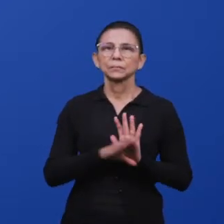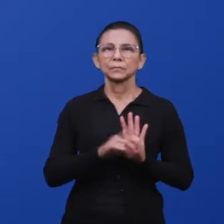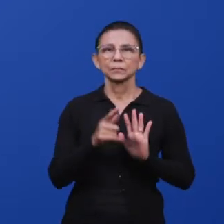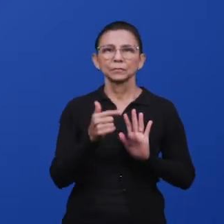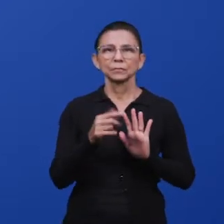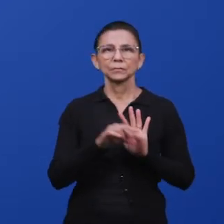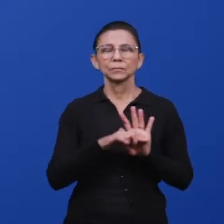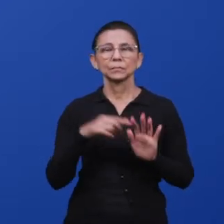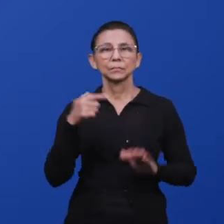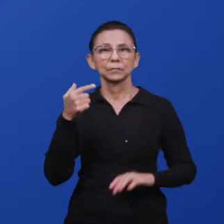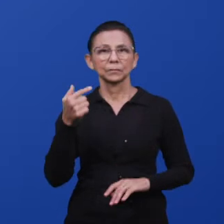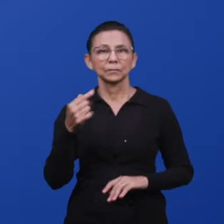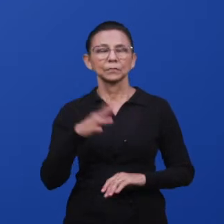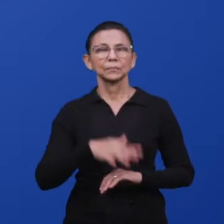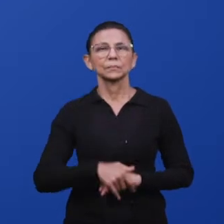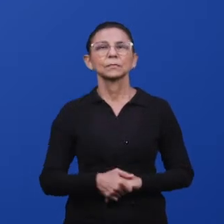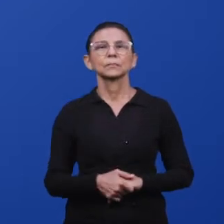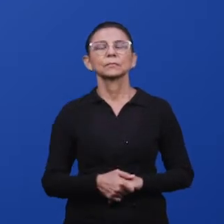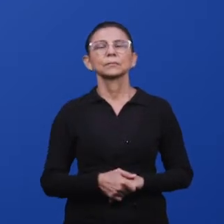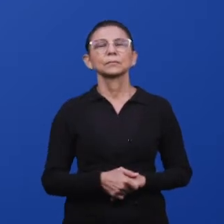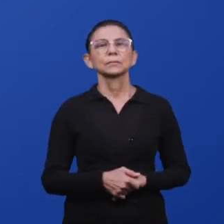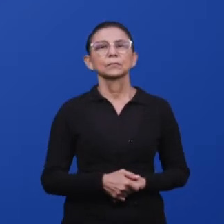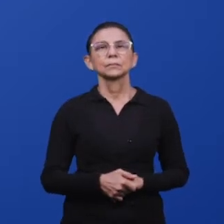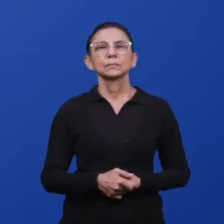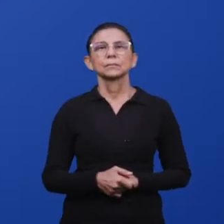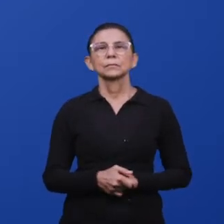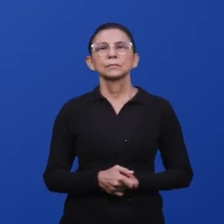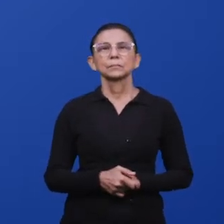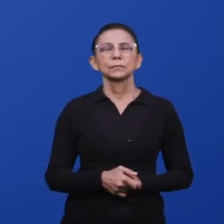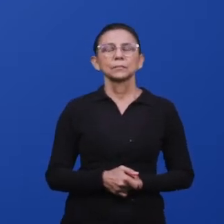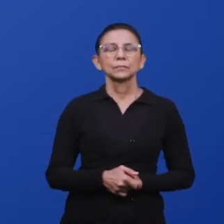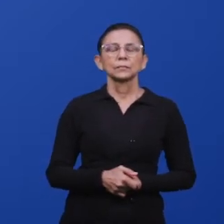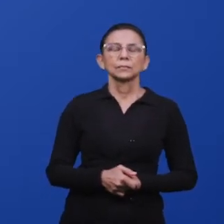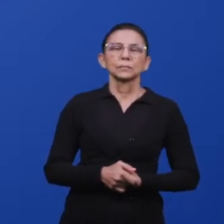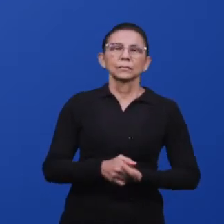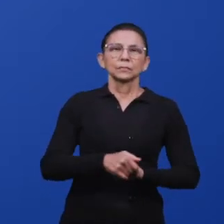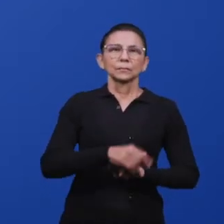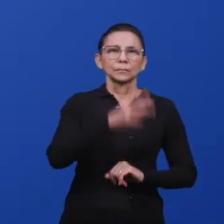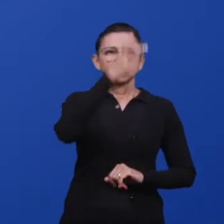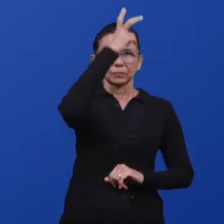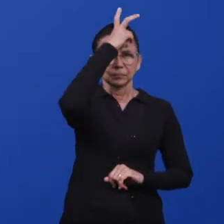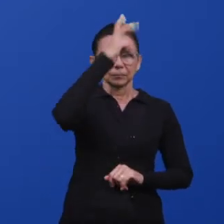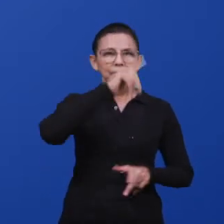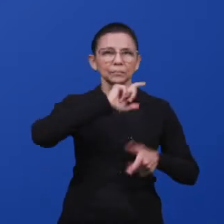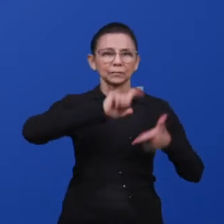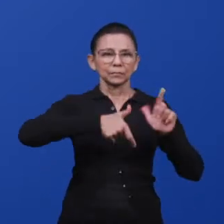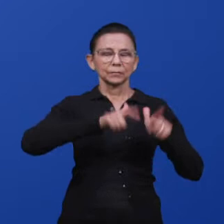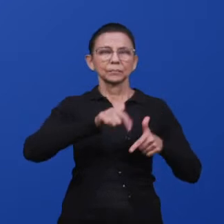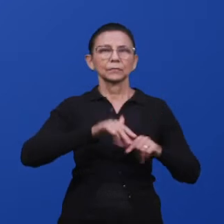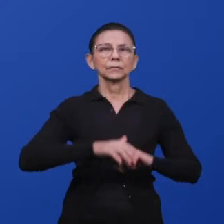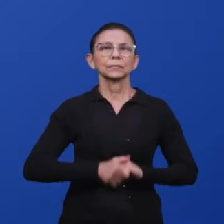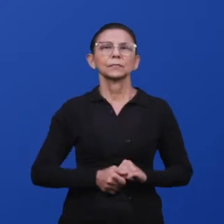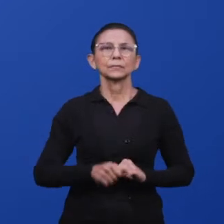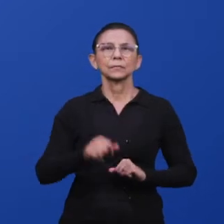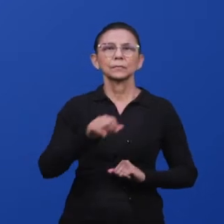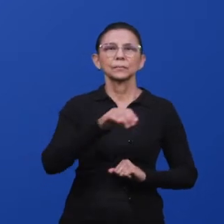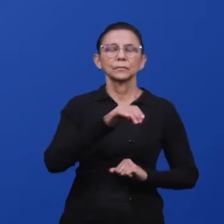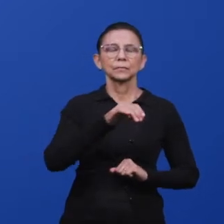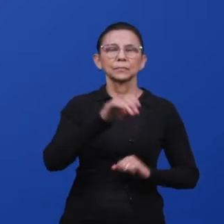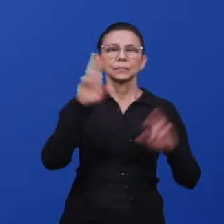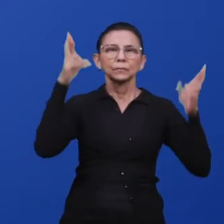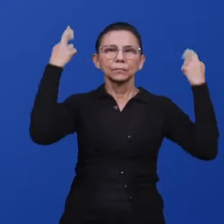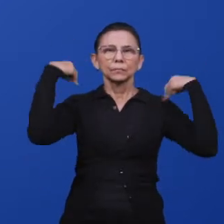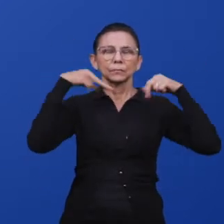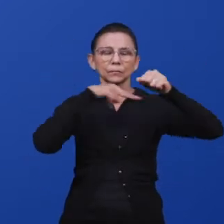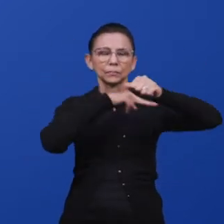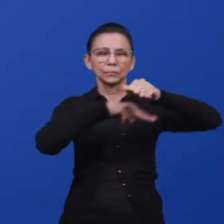do sangue e o porão em ambas as ombreiras, e na verga das portas e nas